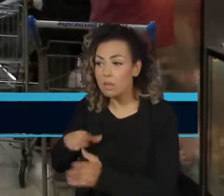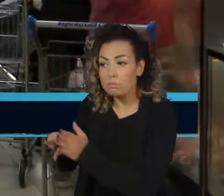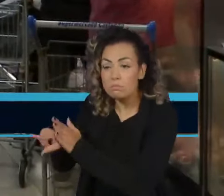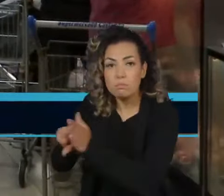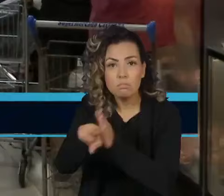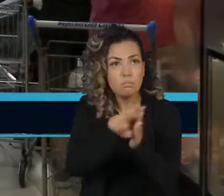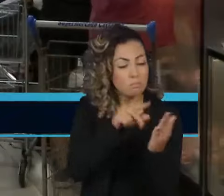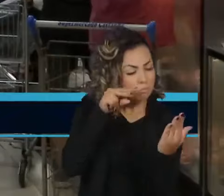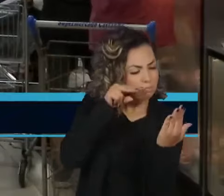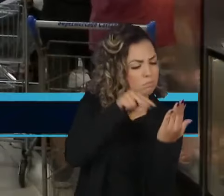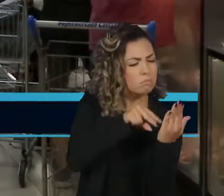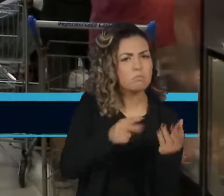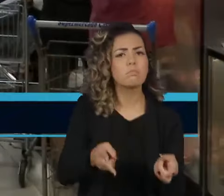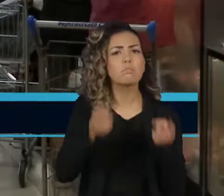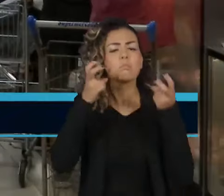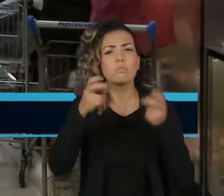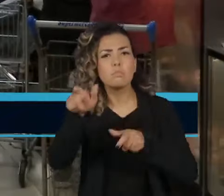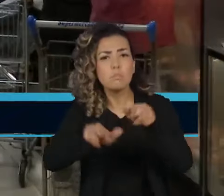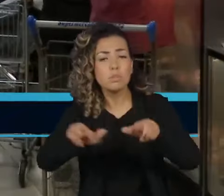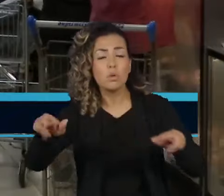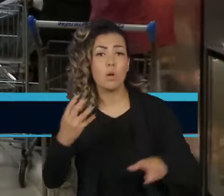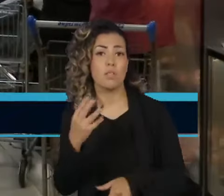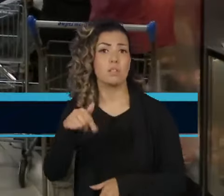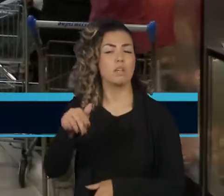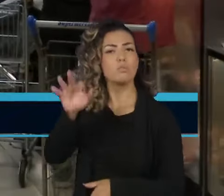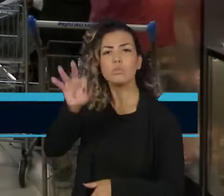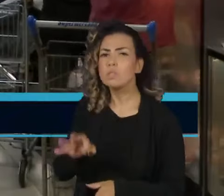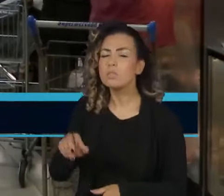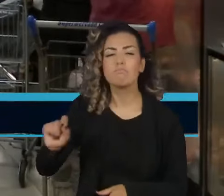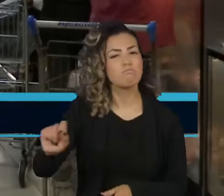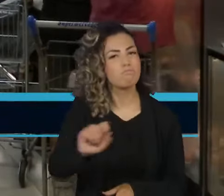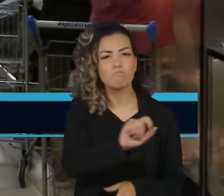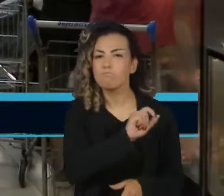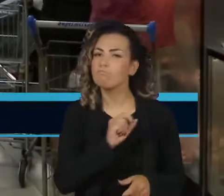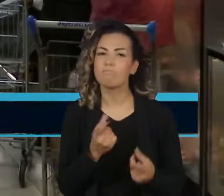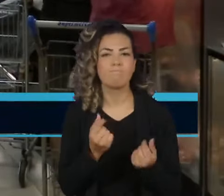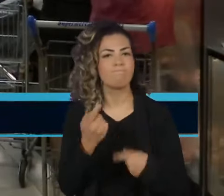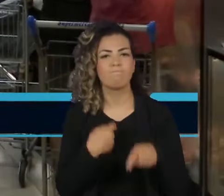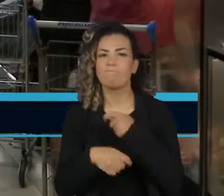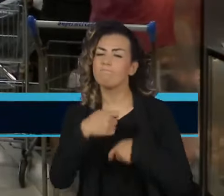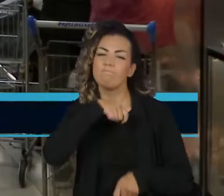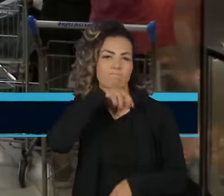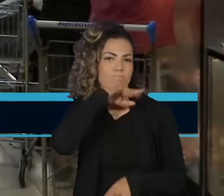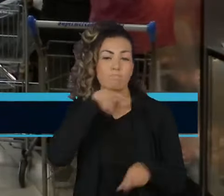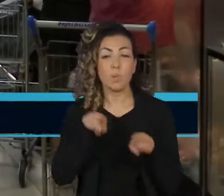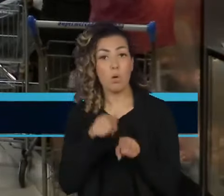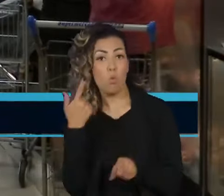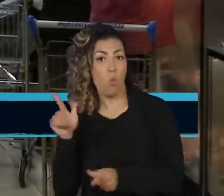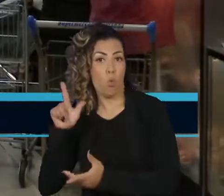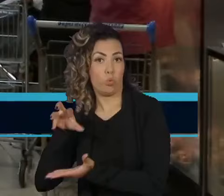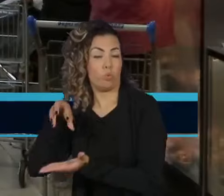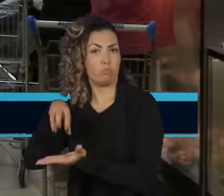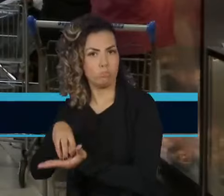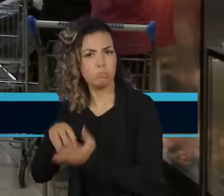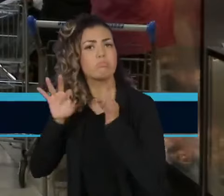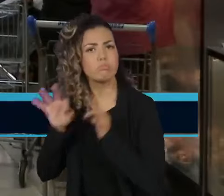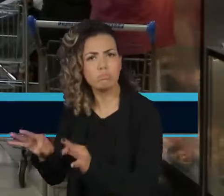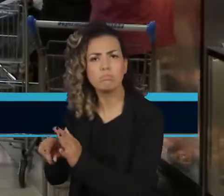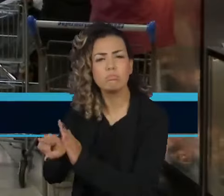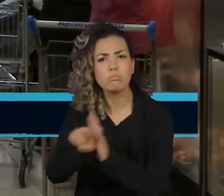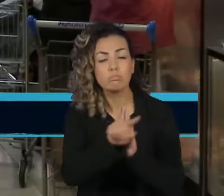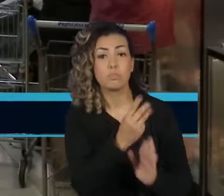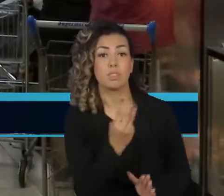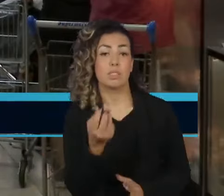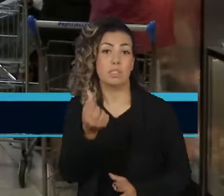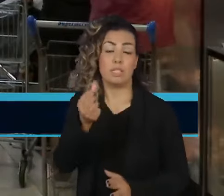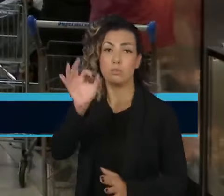população a situação da economia é ruim outro levantamento da genial Quest revela que para 36% a